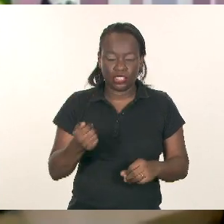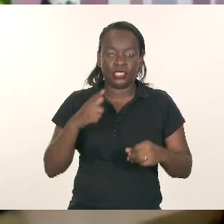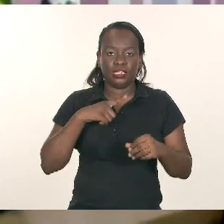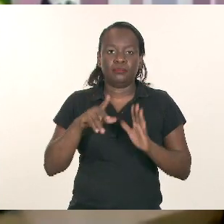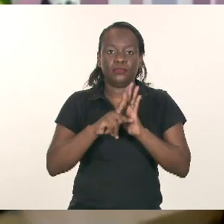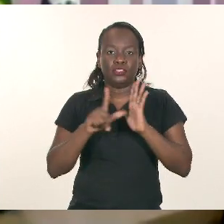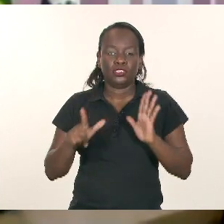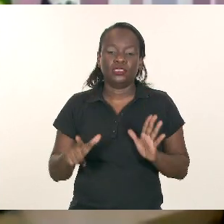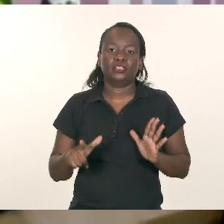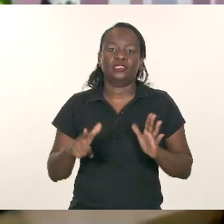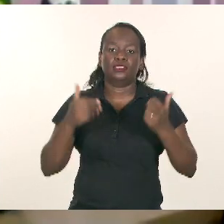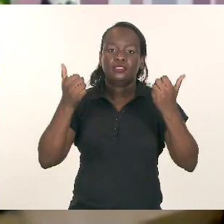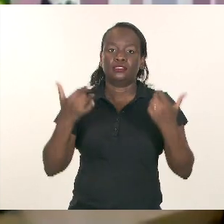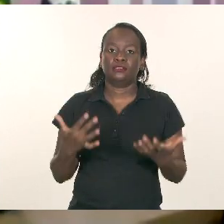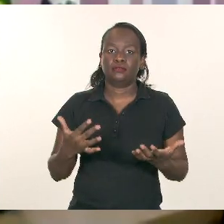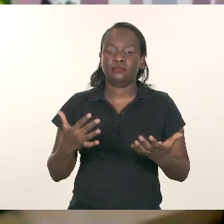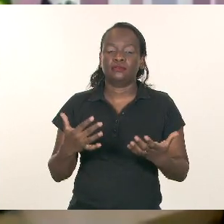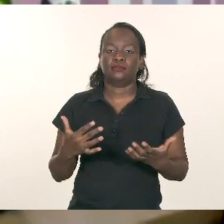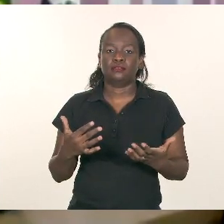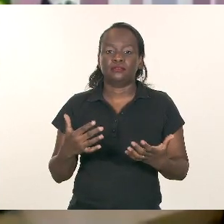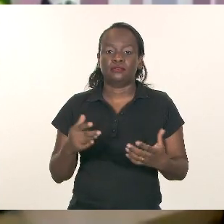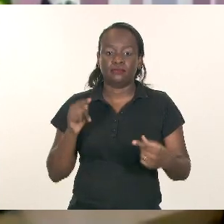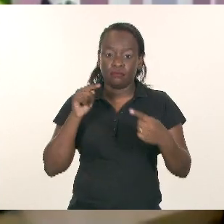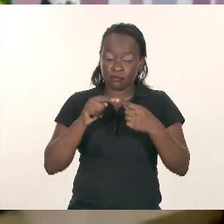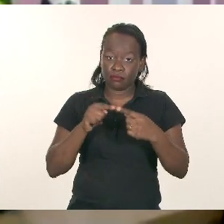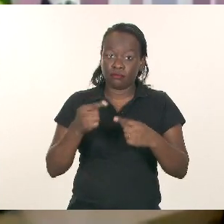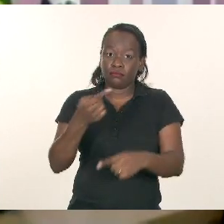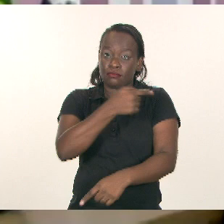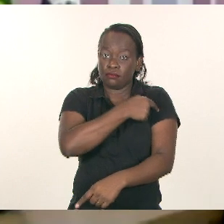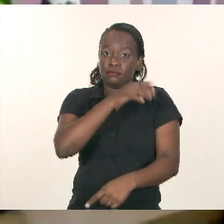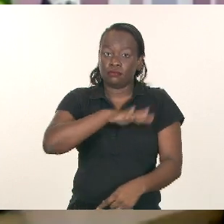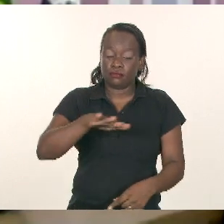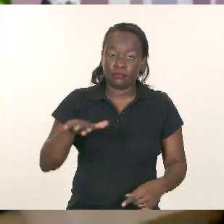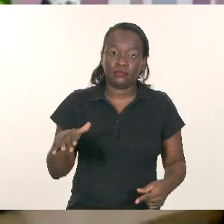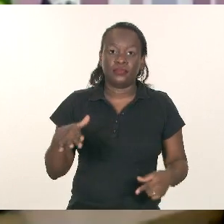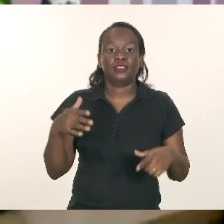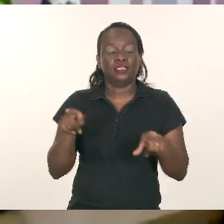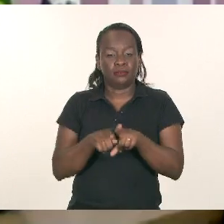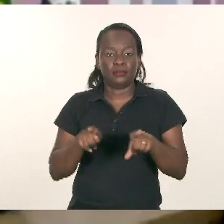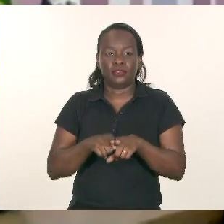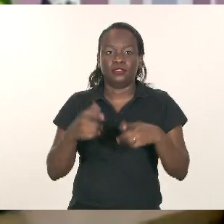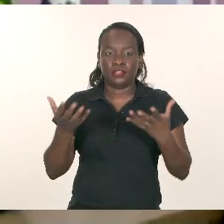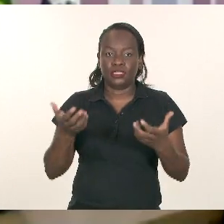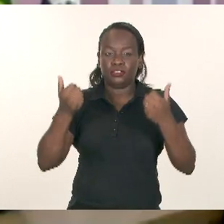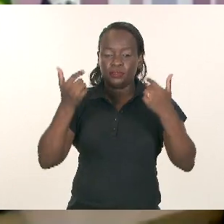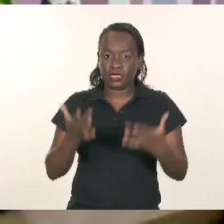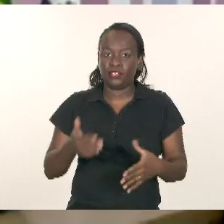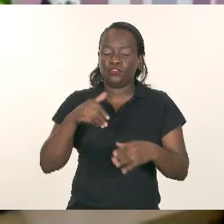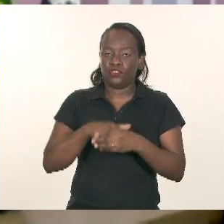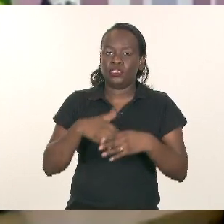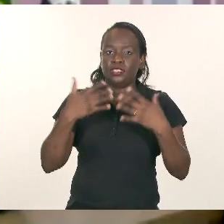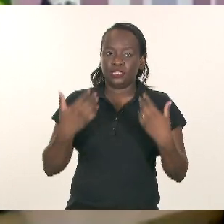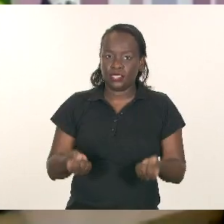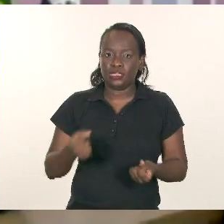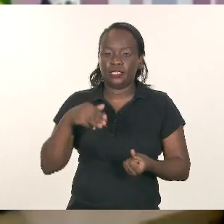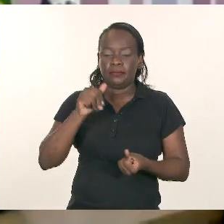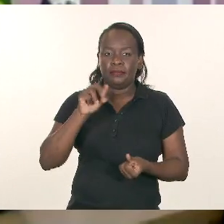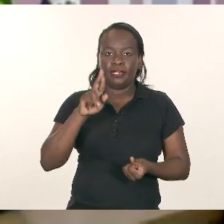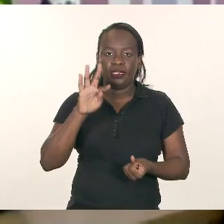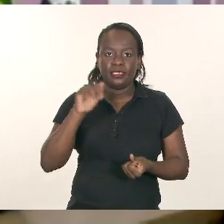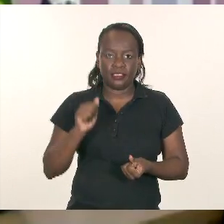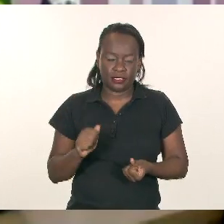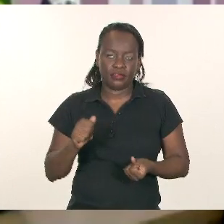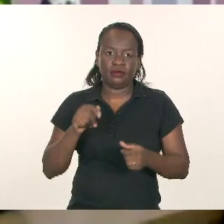que com a relação à vacinação das crianças. Aí eu quero também declarar o meu voto favorável, Marta, do